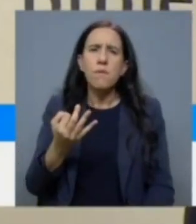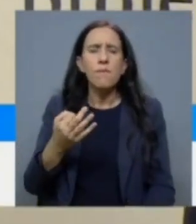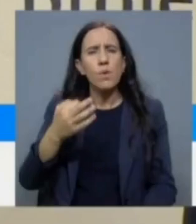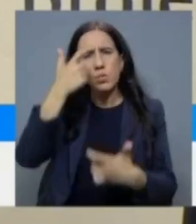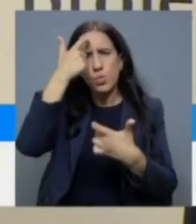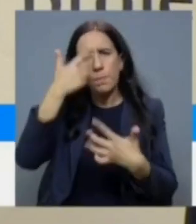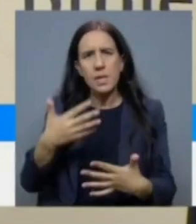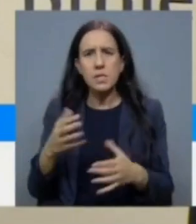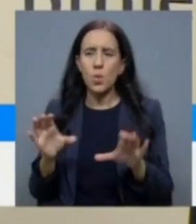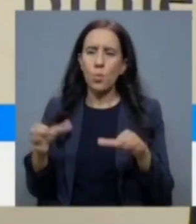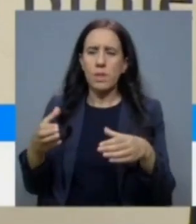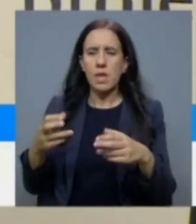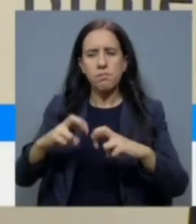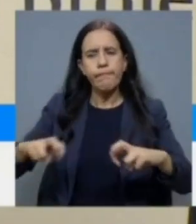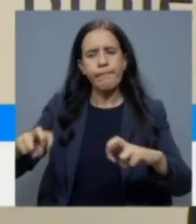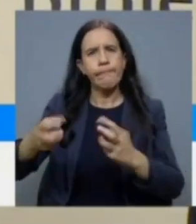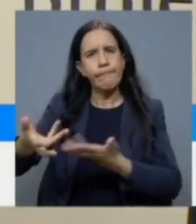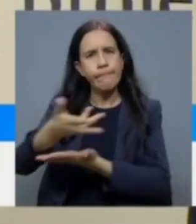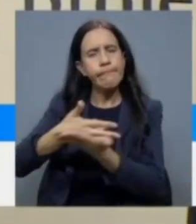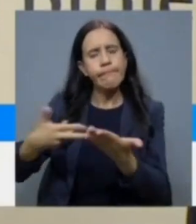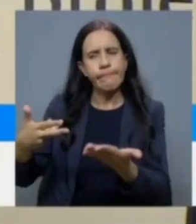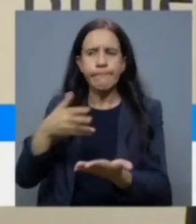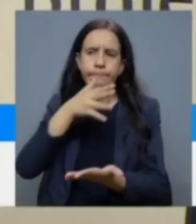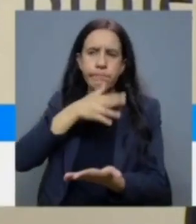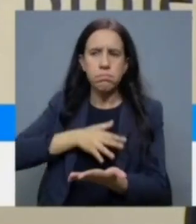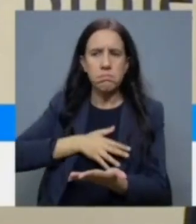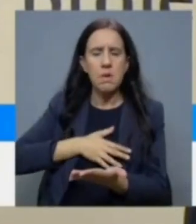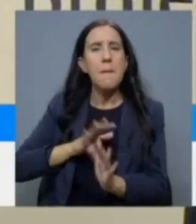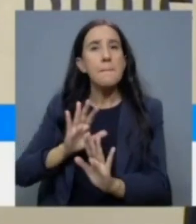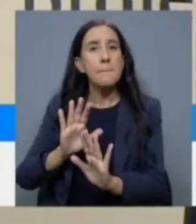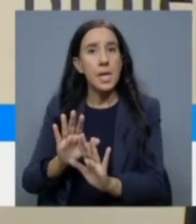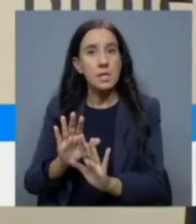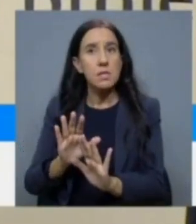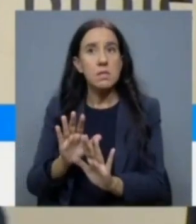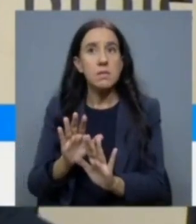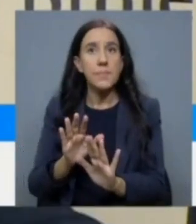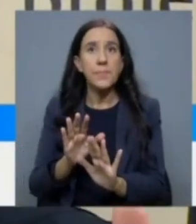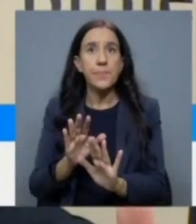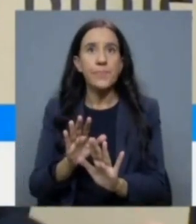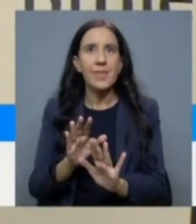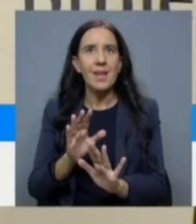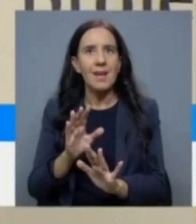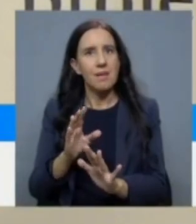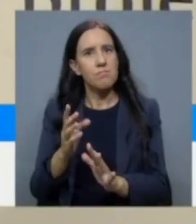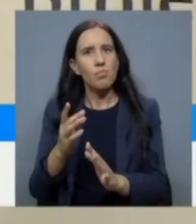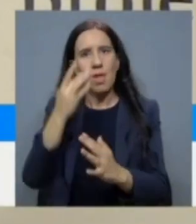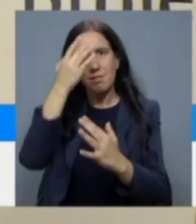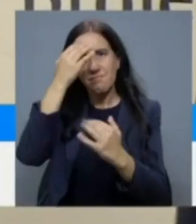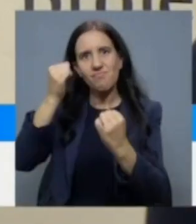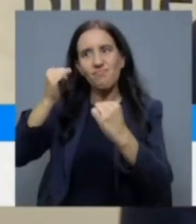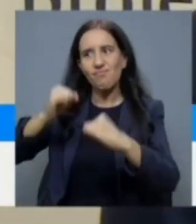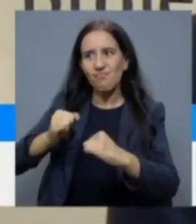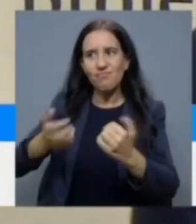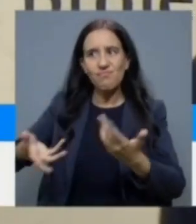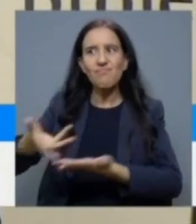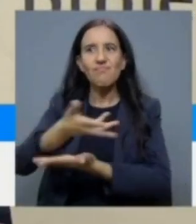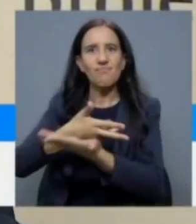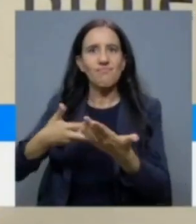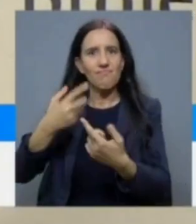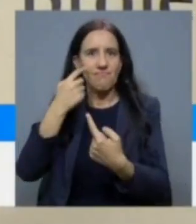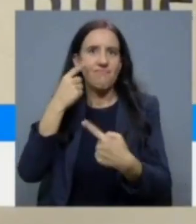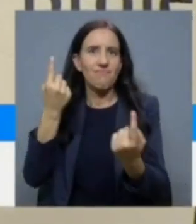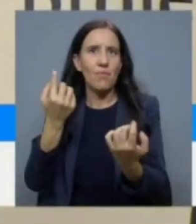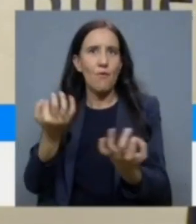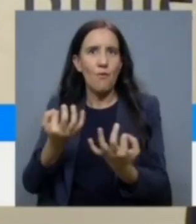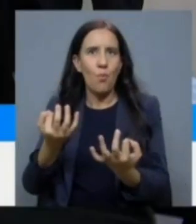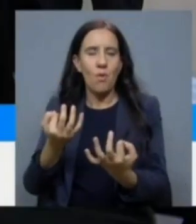no Comitê Central, mas a tal grande convergência manifestou-se de uma